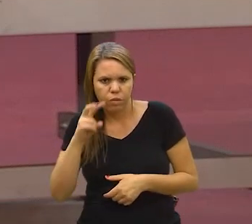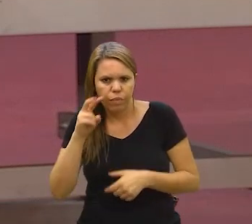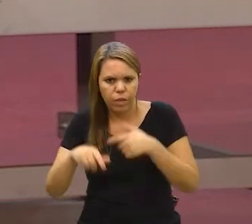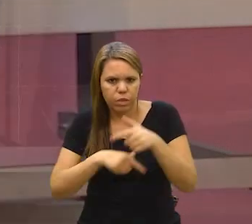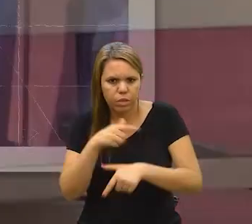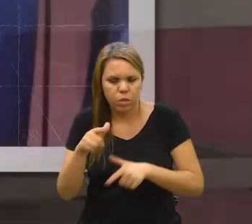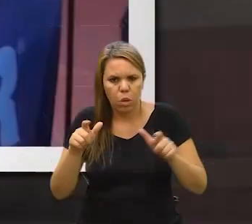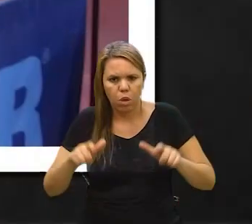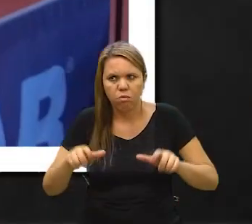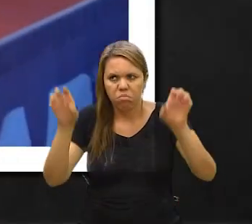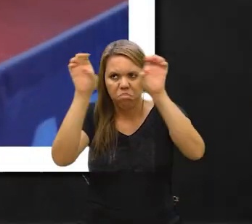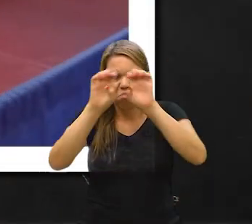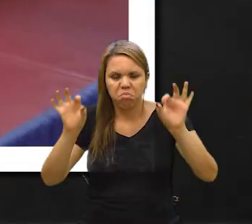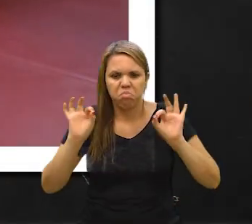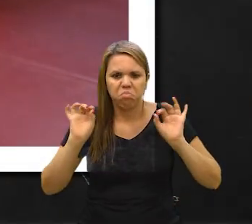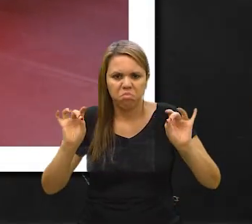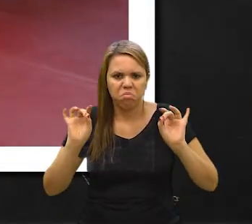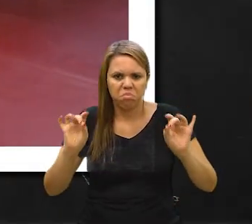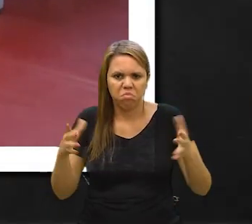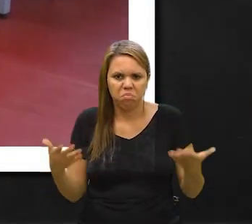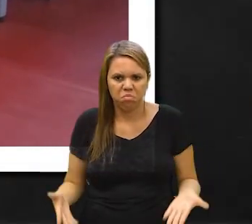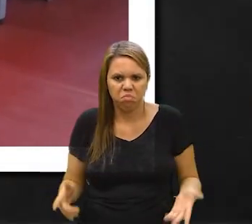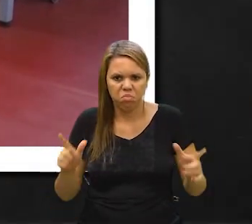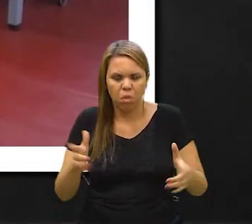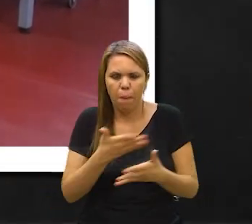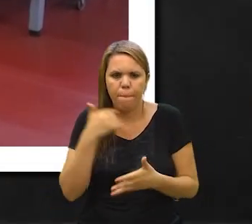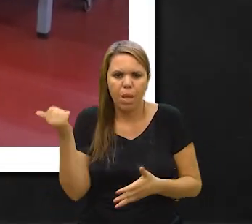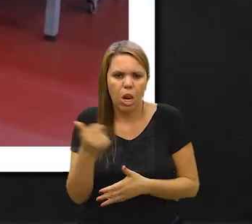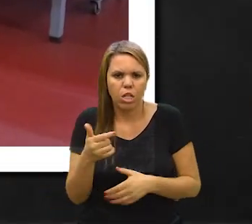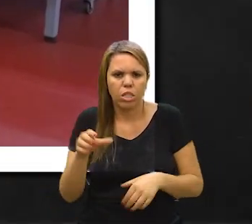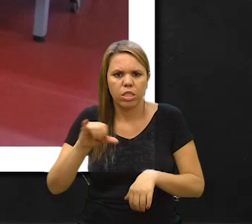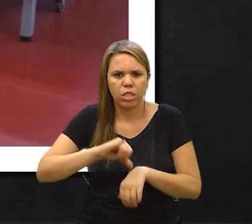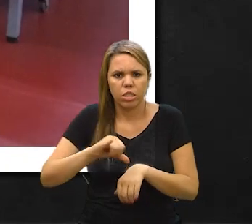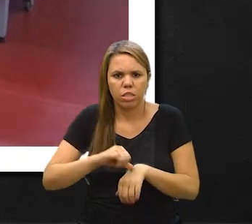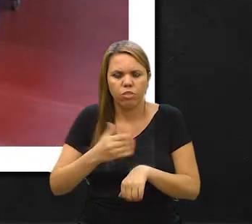trabalho numa puta de uma estrutura, é o melhor centro